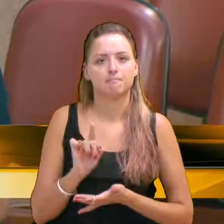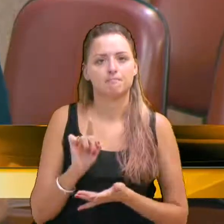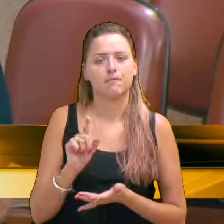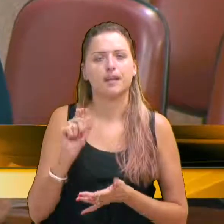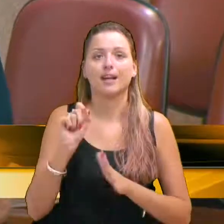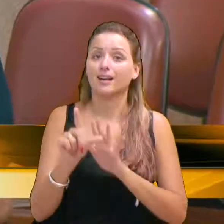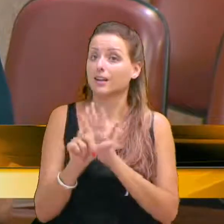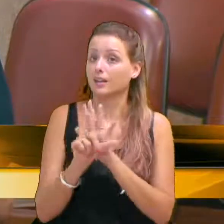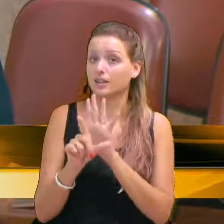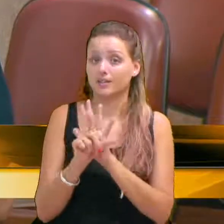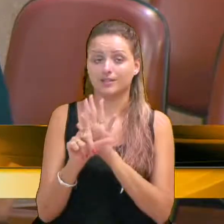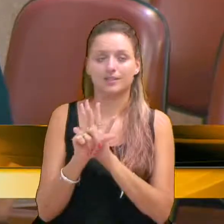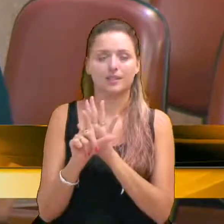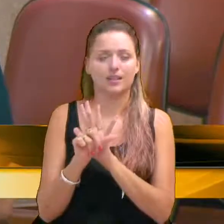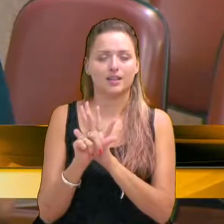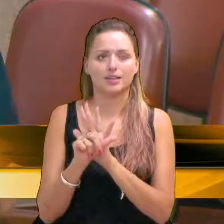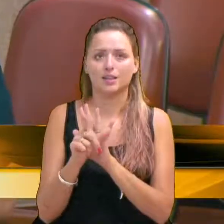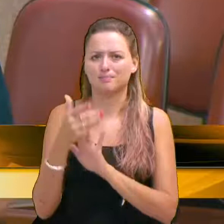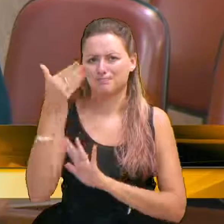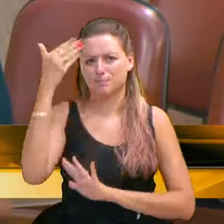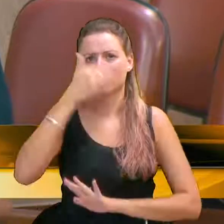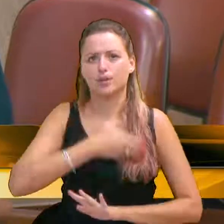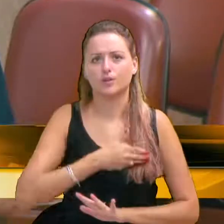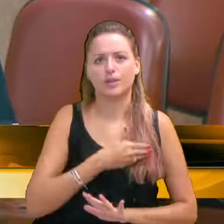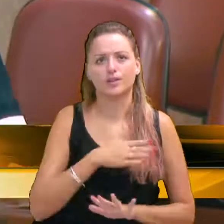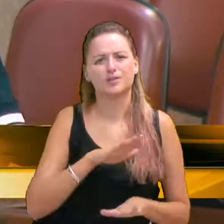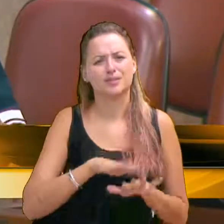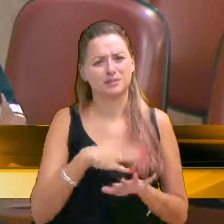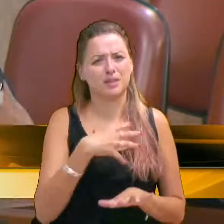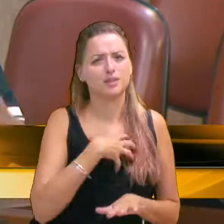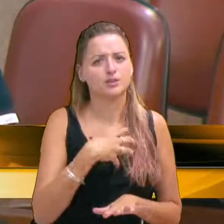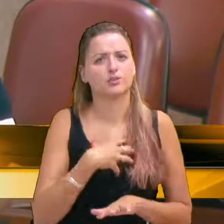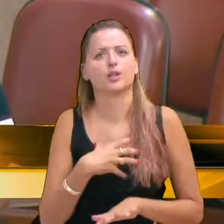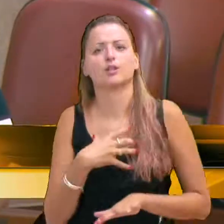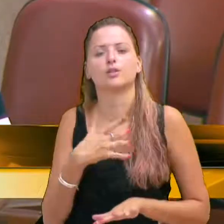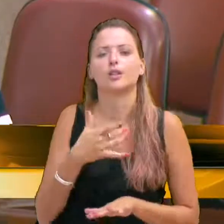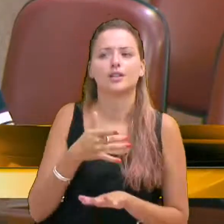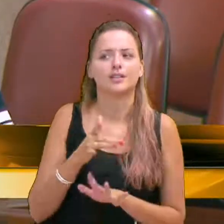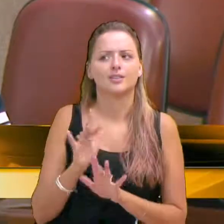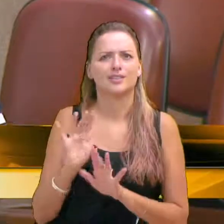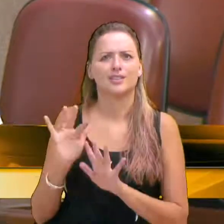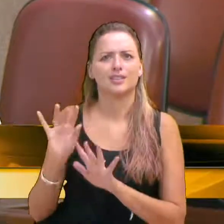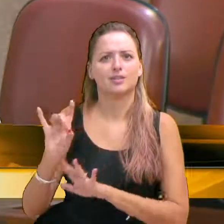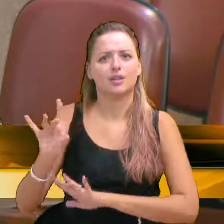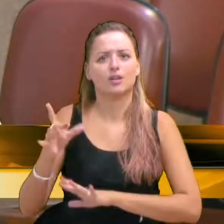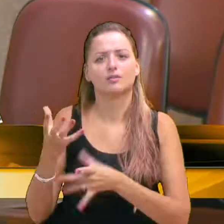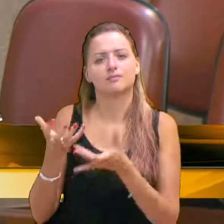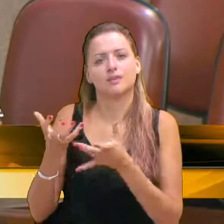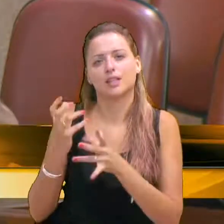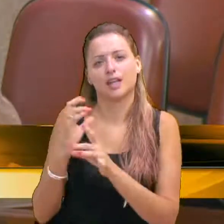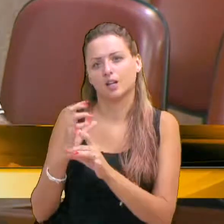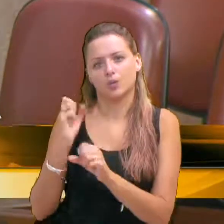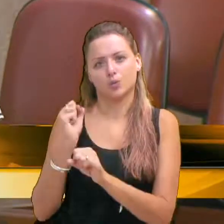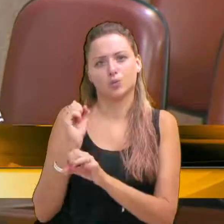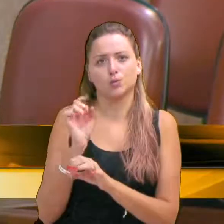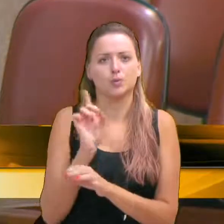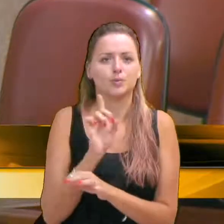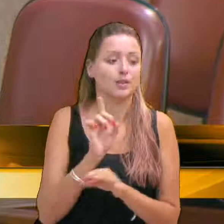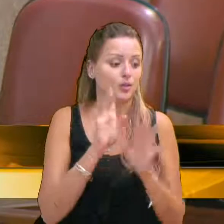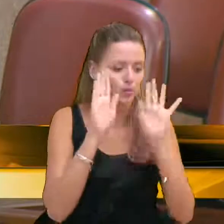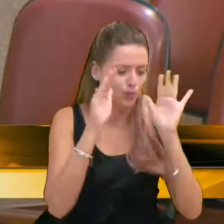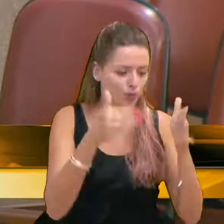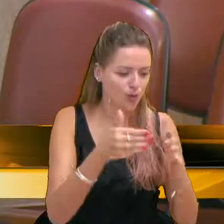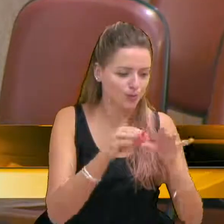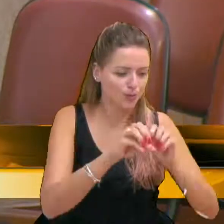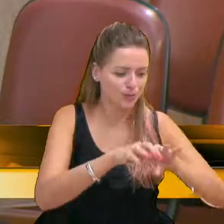de lei está provado que foi mais uma lei para desviar o verdadeiro foco que deveria ser o de criar condições